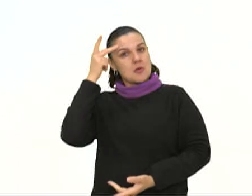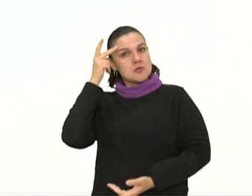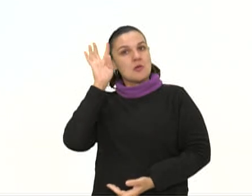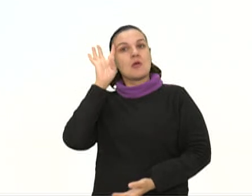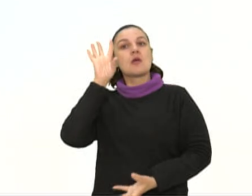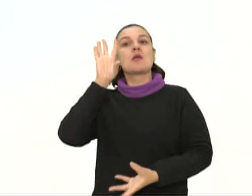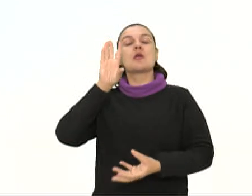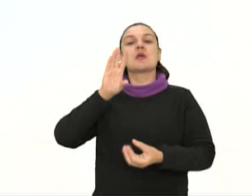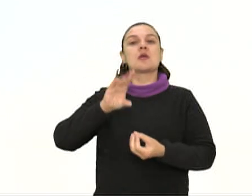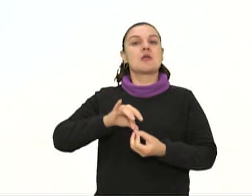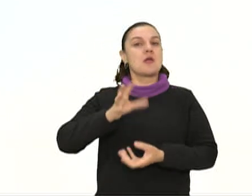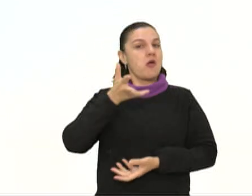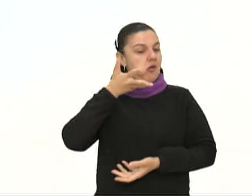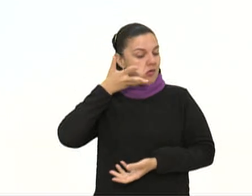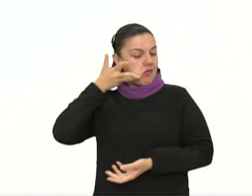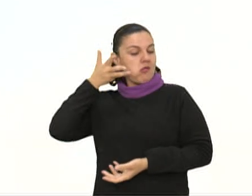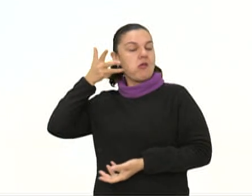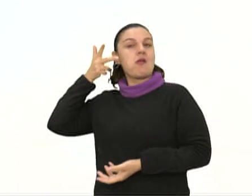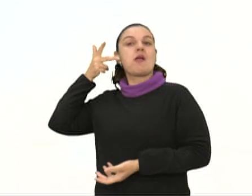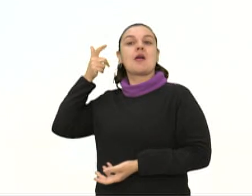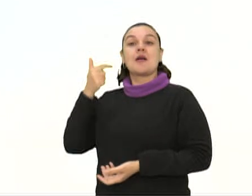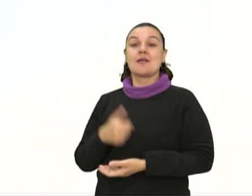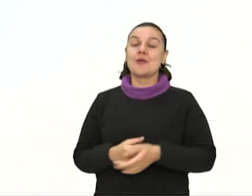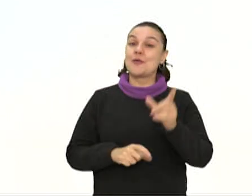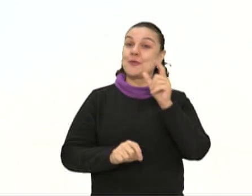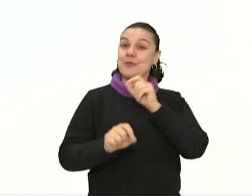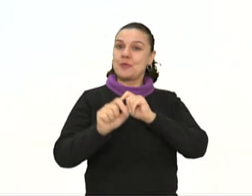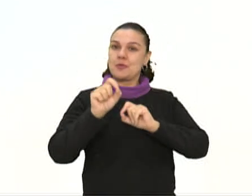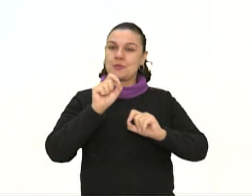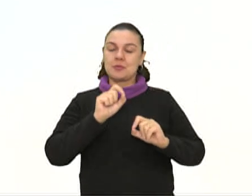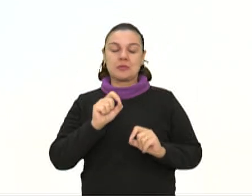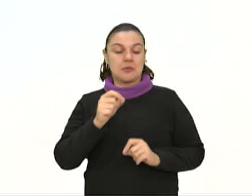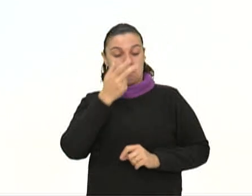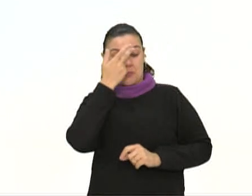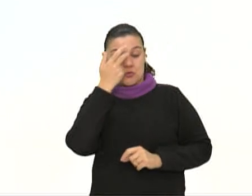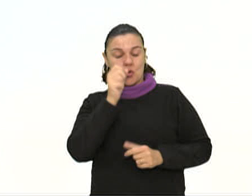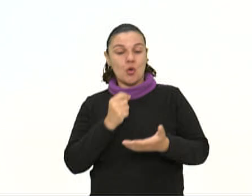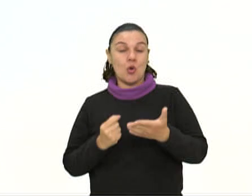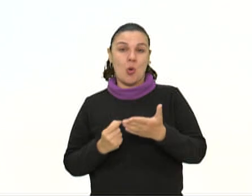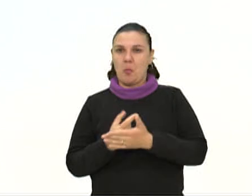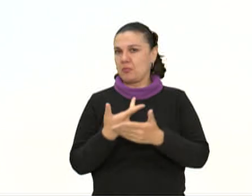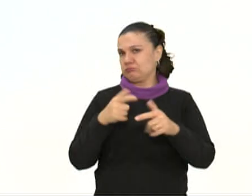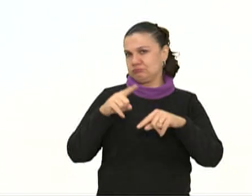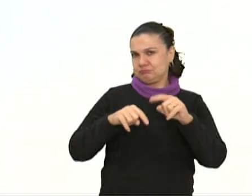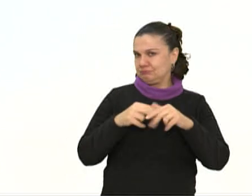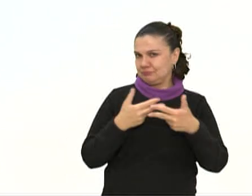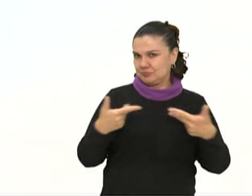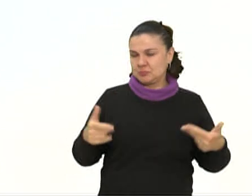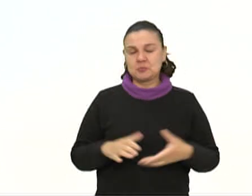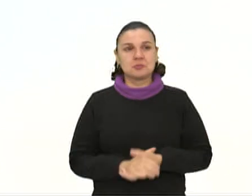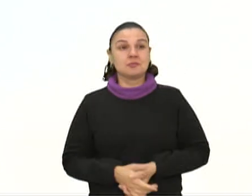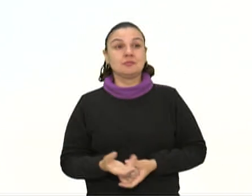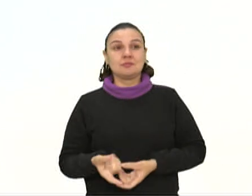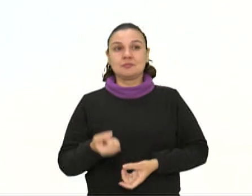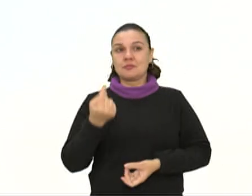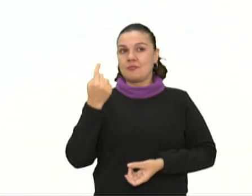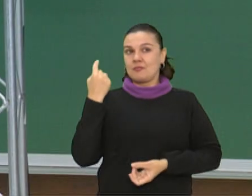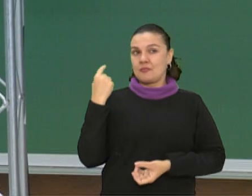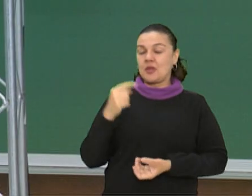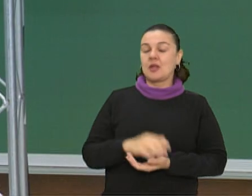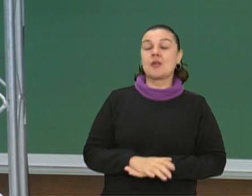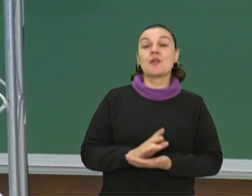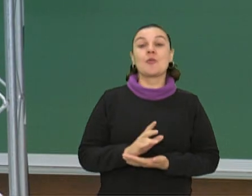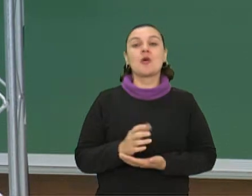alguém, persuadir o interlocutor a adquirir um produto, por exemplo. Neste caso, o cartaz,